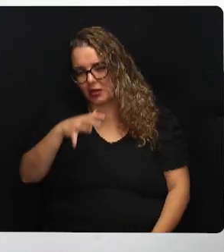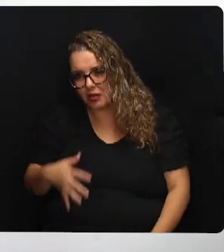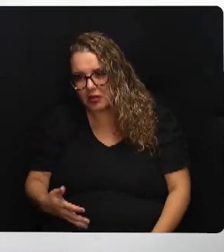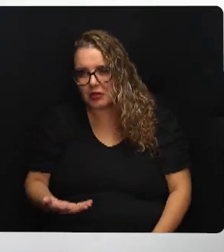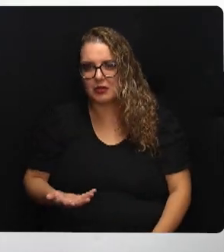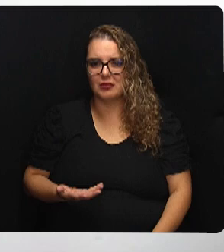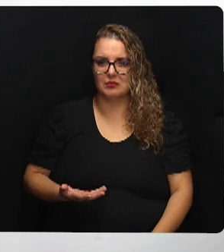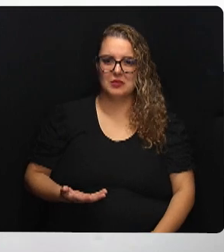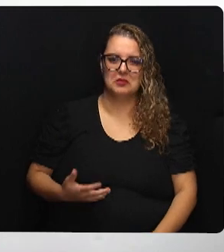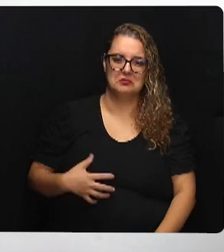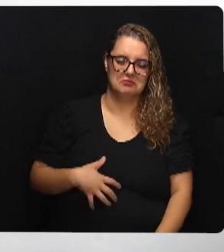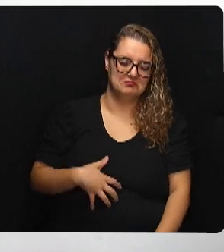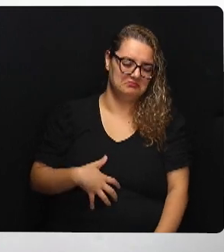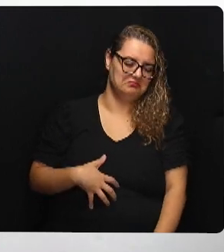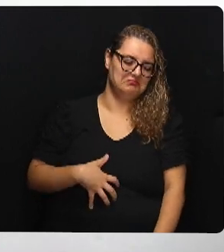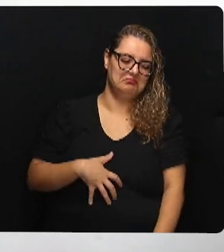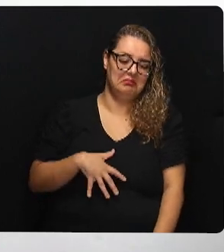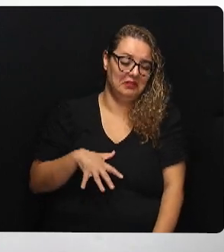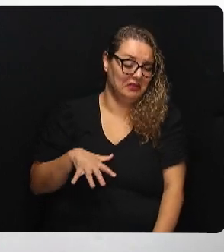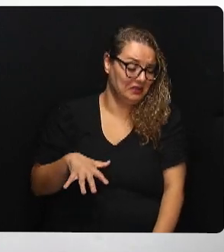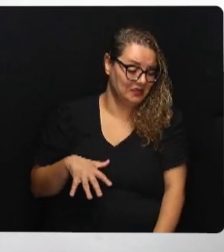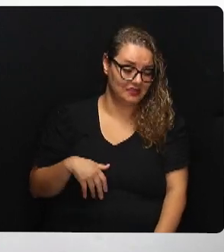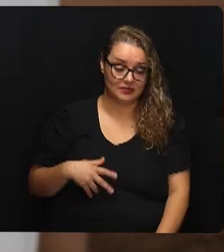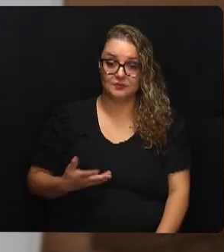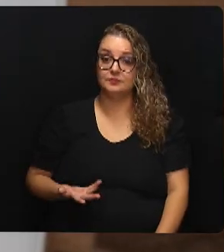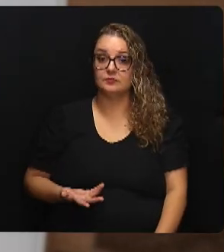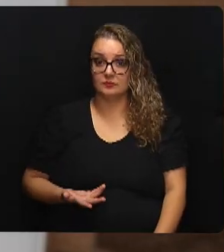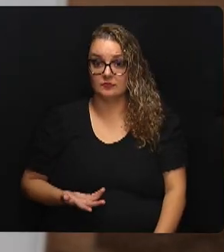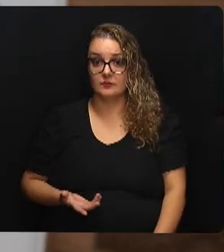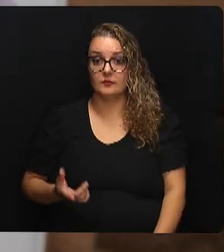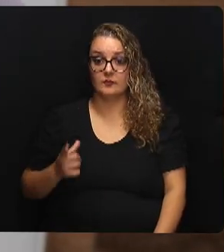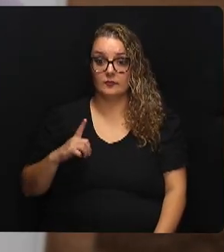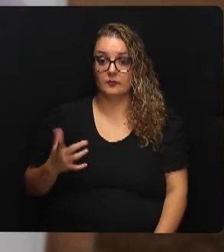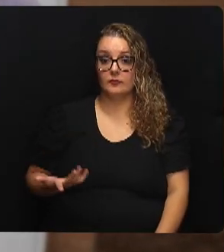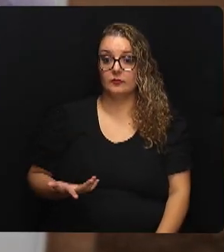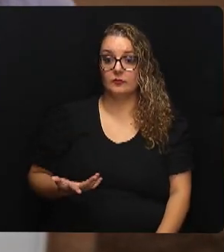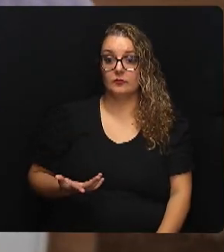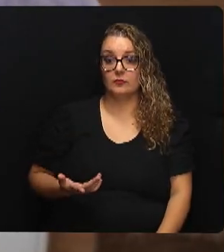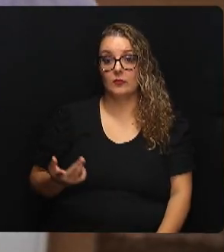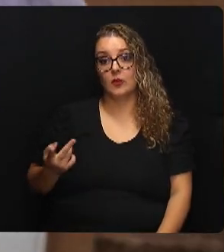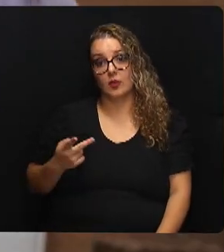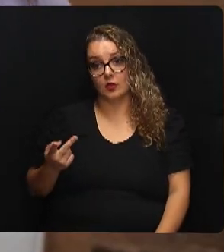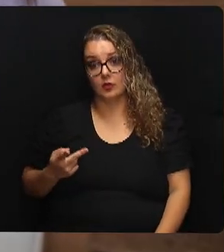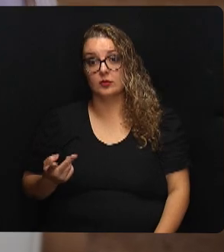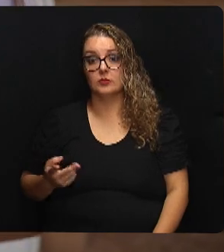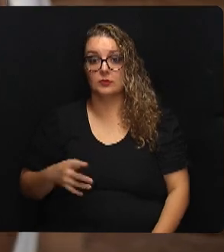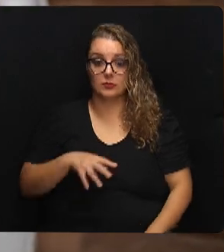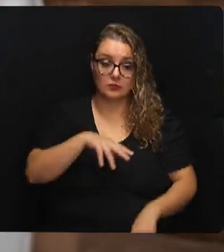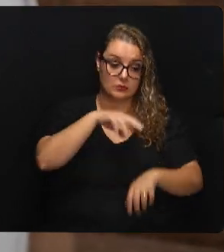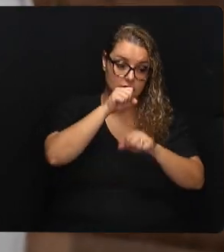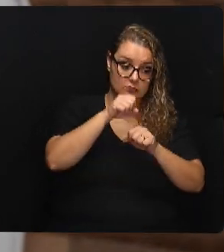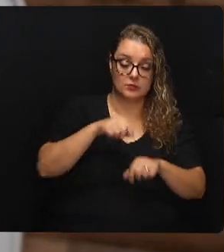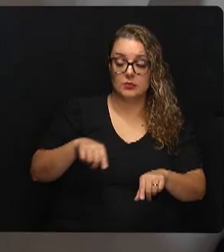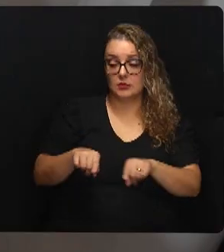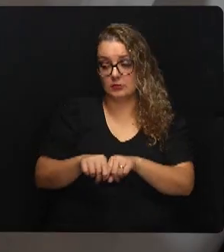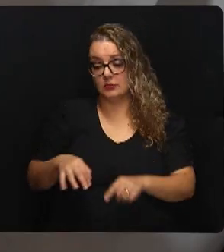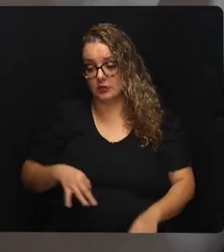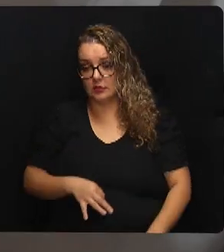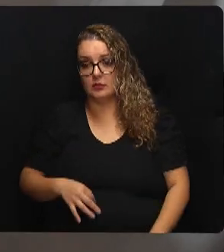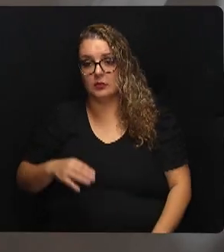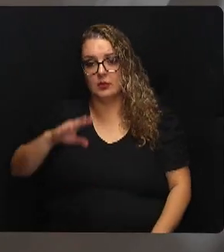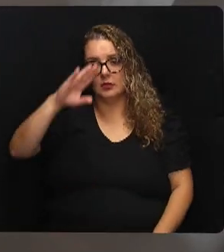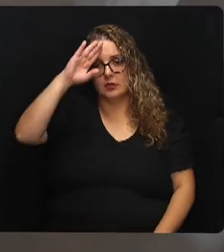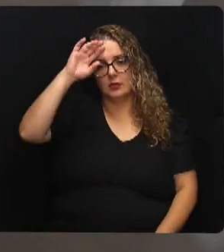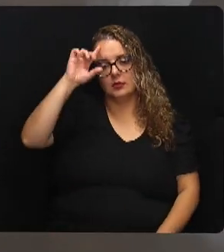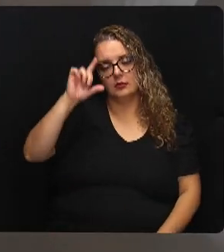então você vai ter vômitos, náuseas, diarreia, e os dois, tanto respiratório quanto